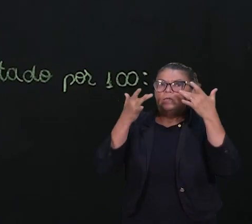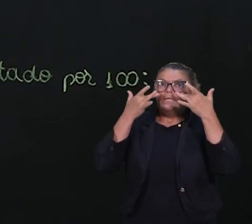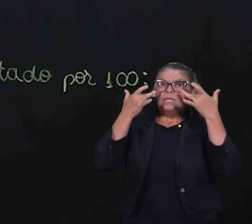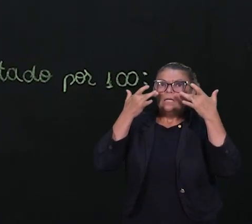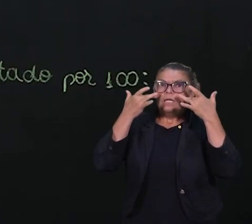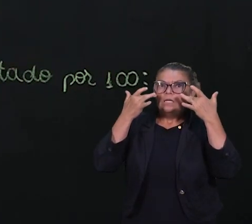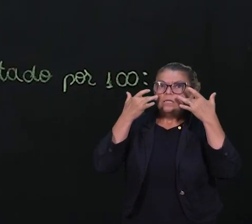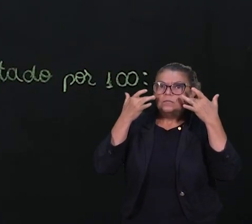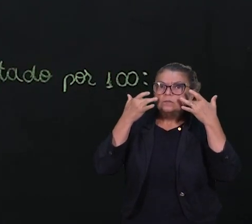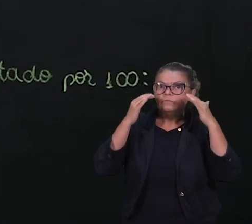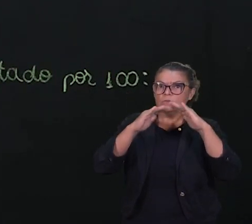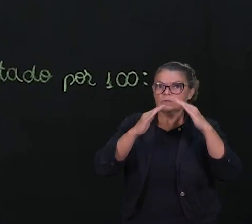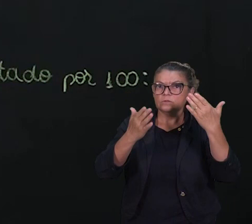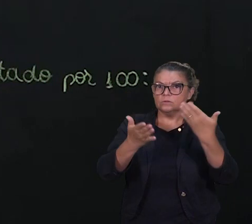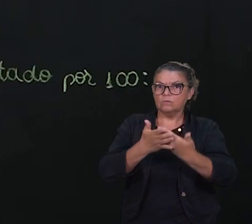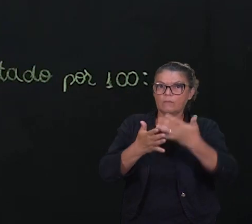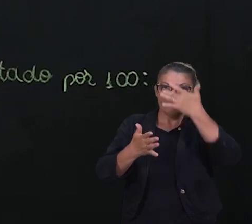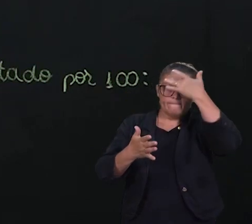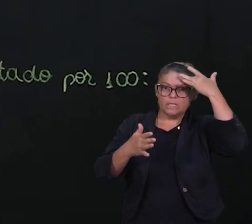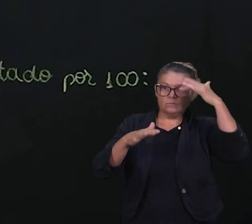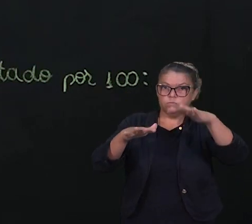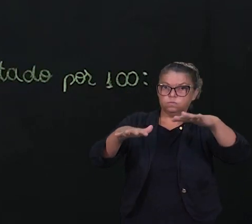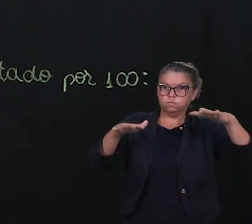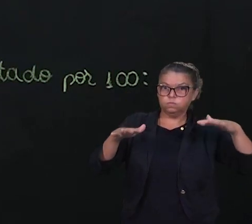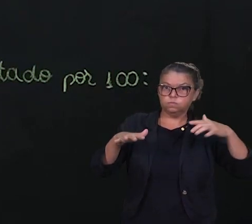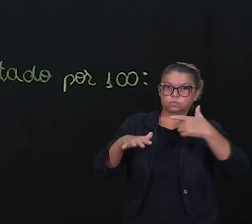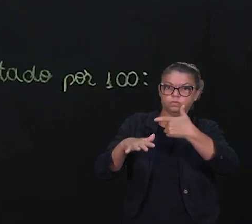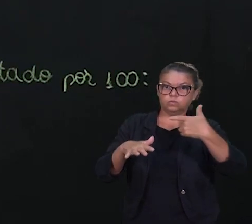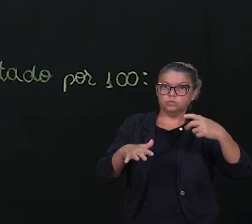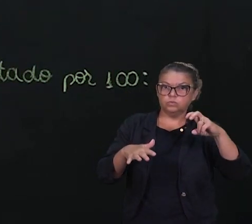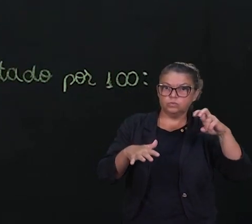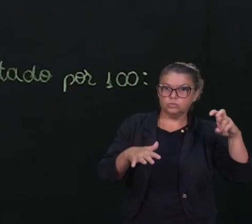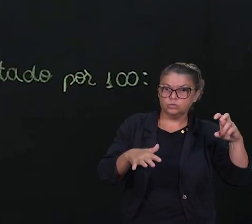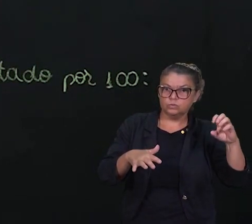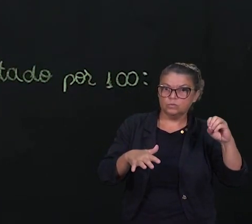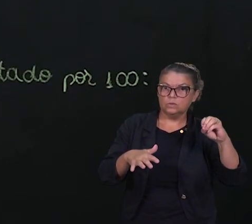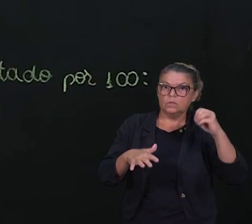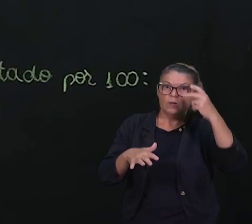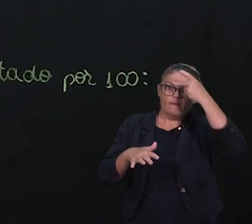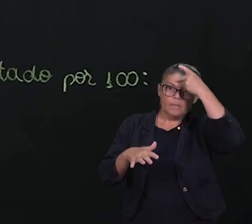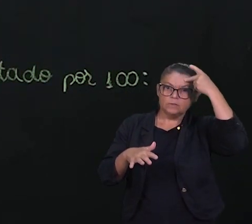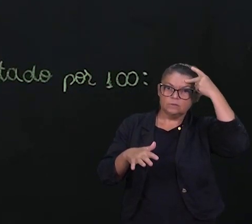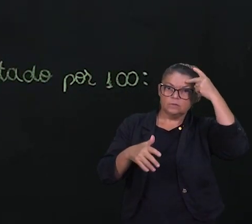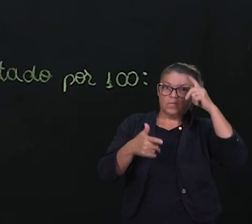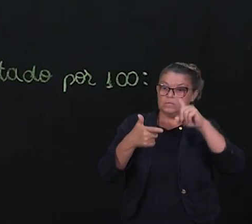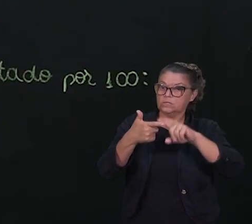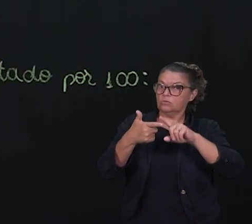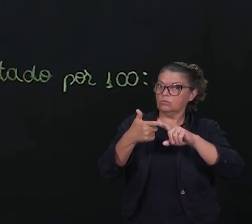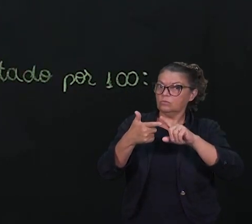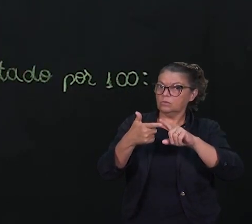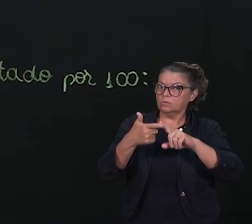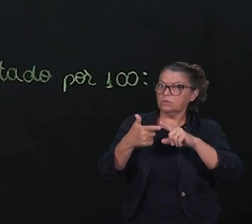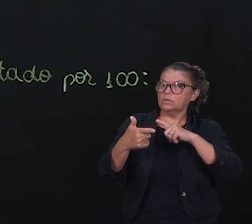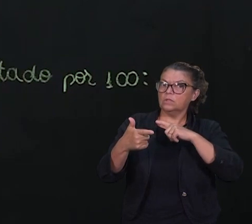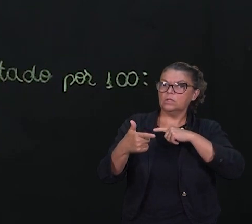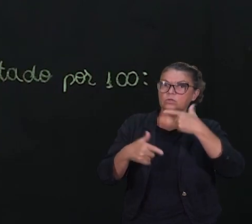assistida por 245 pessoas na estreia. Já na segunda encenação,